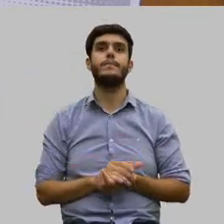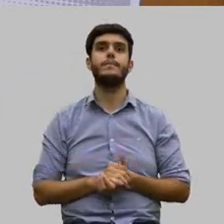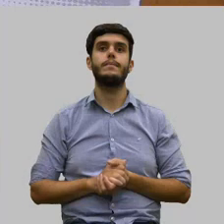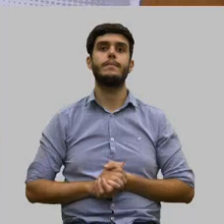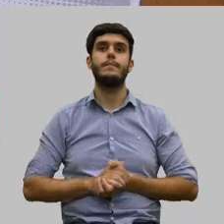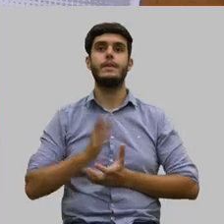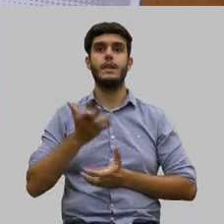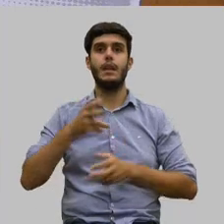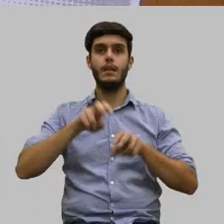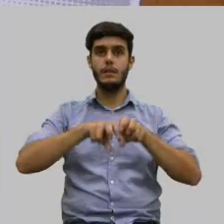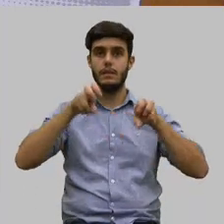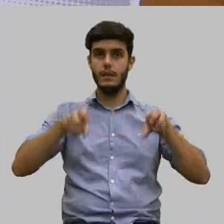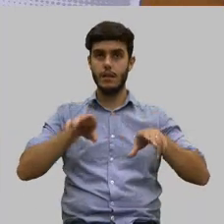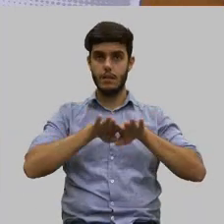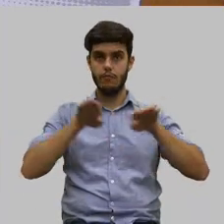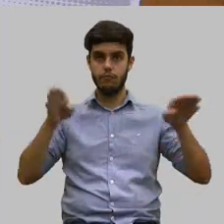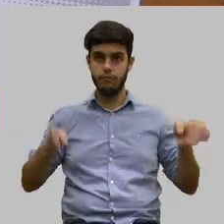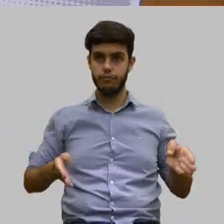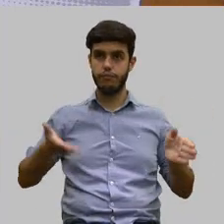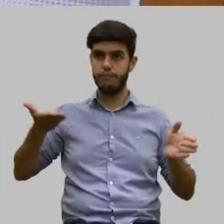na mesa dos trabalhos